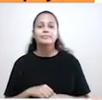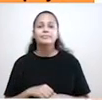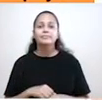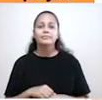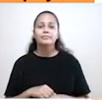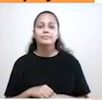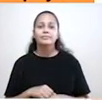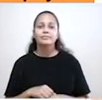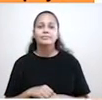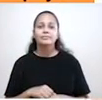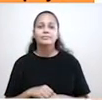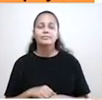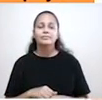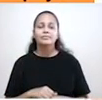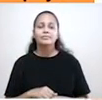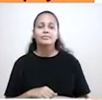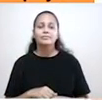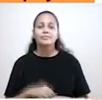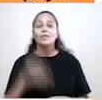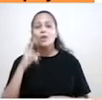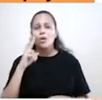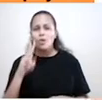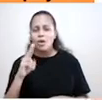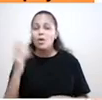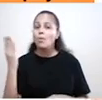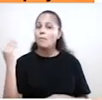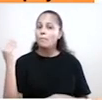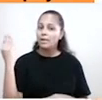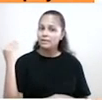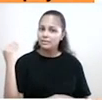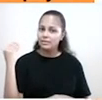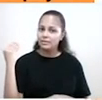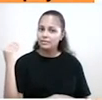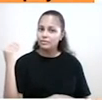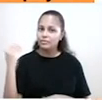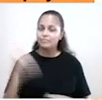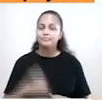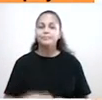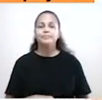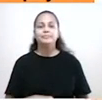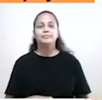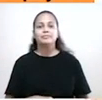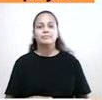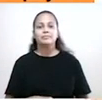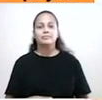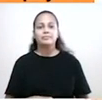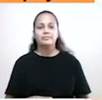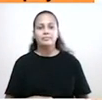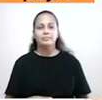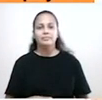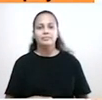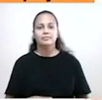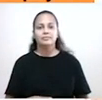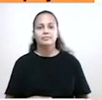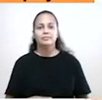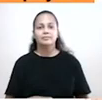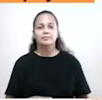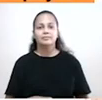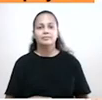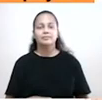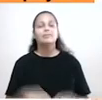tempo, que é o present perfect. Olha só, o passado dele, accepted. E o